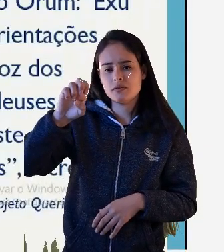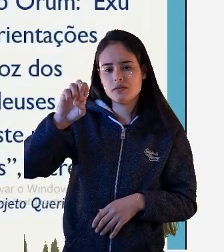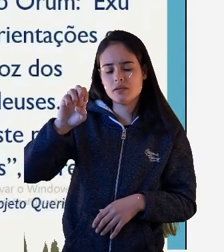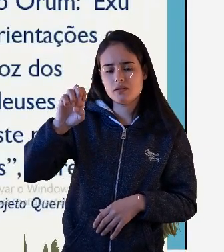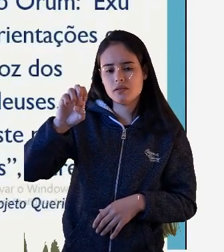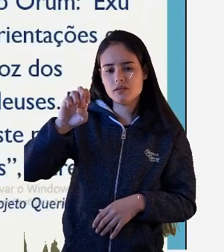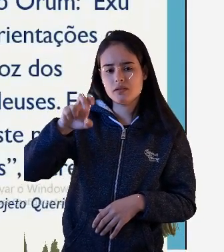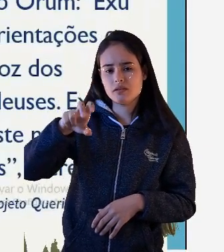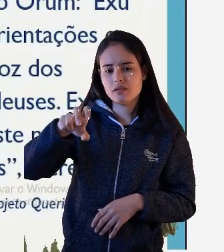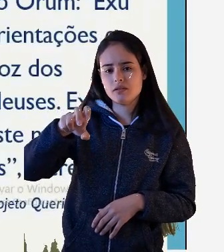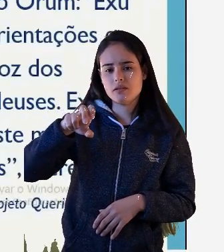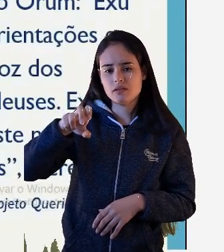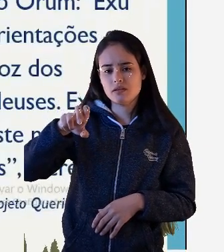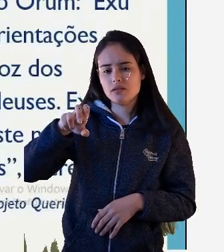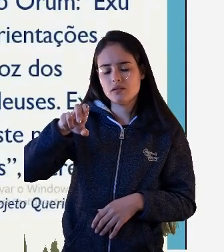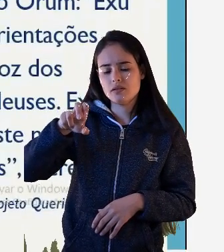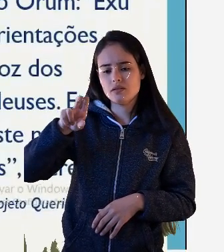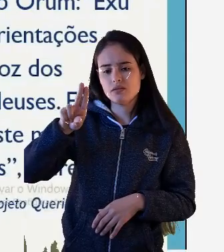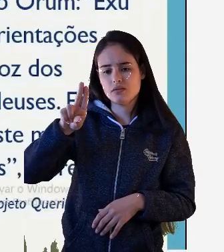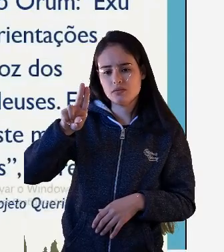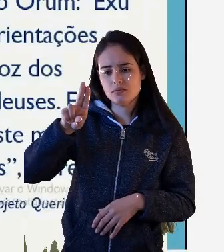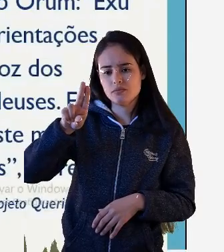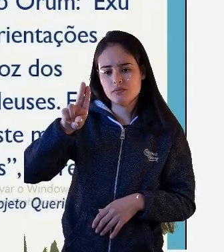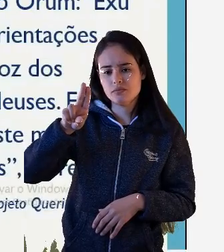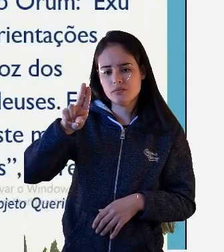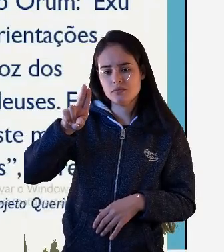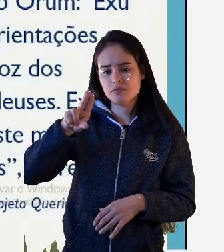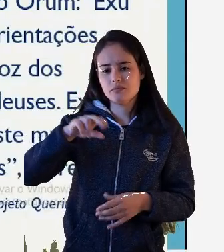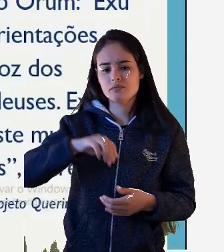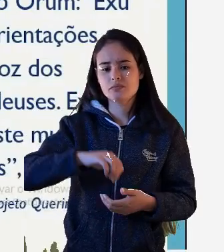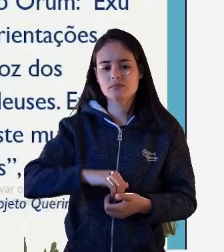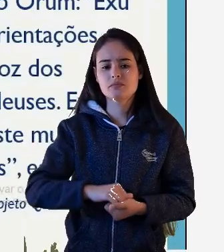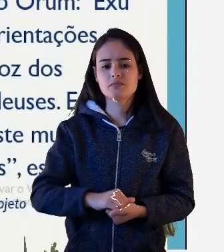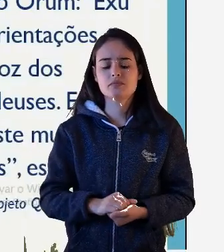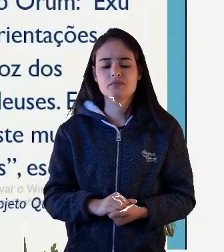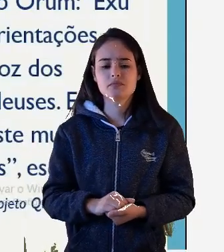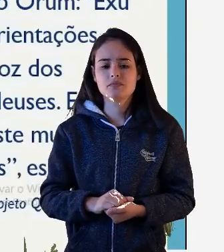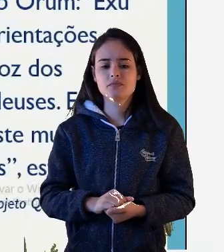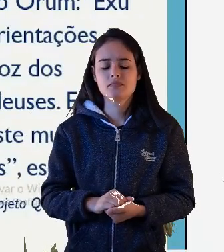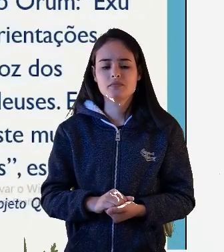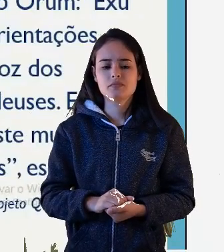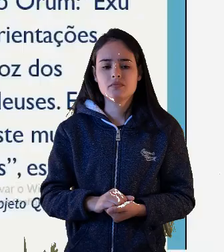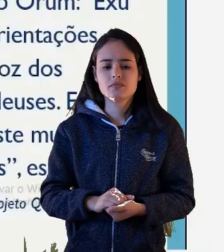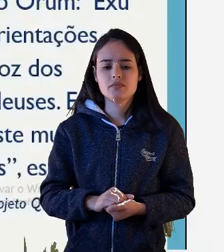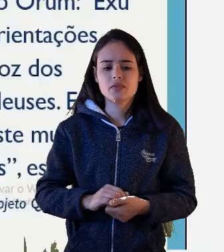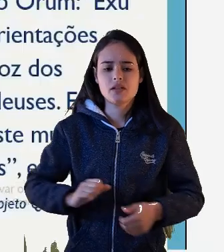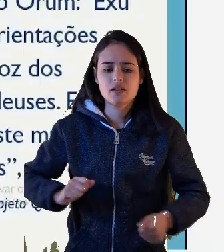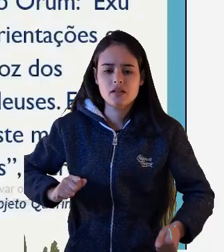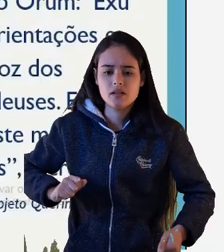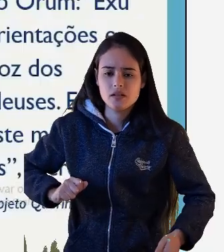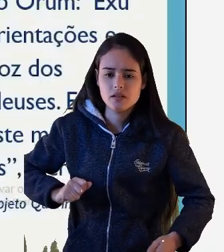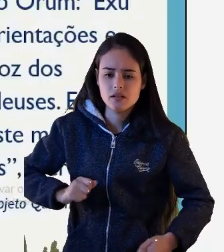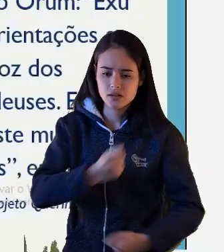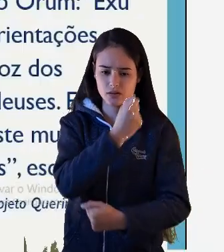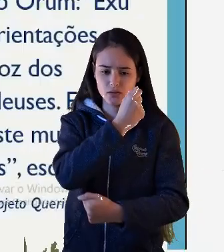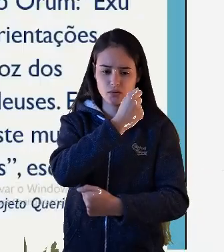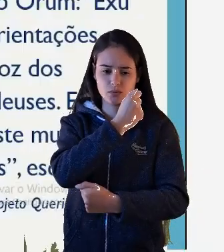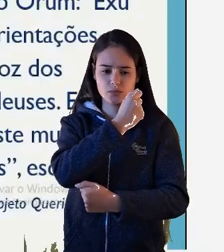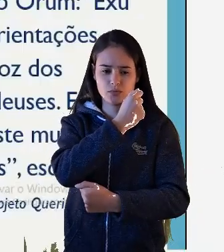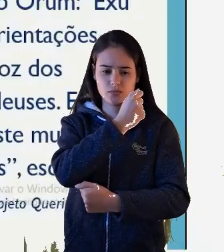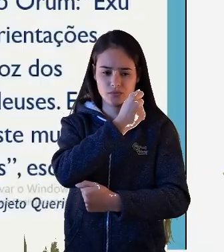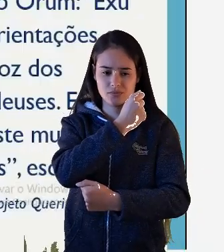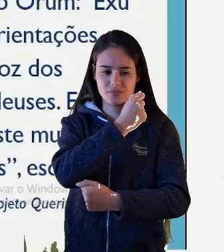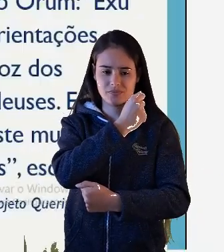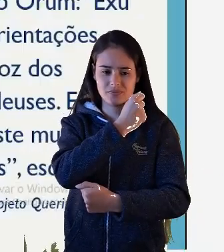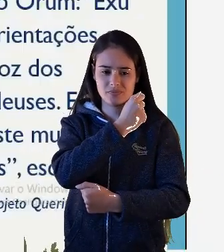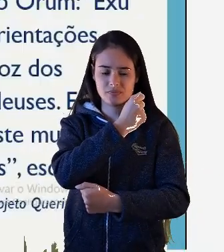E eu fiz questão de pegar essa imagem com tridente, porque o tridente ele também está na mitologia